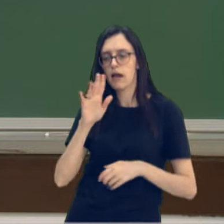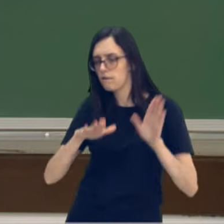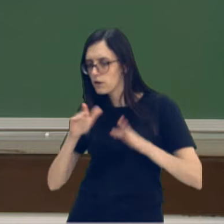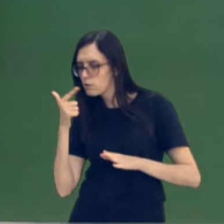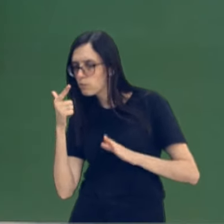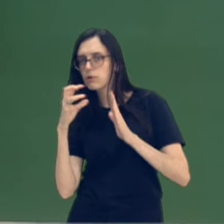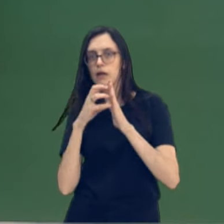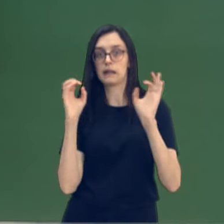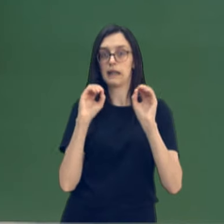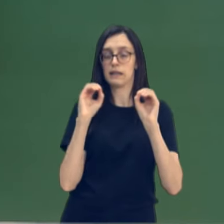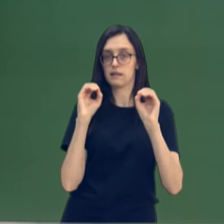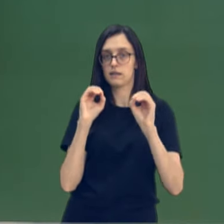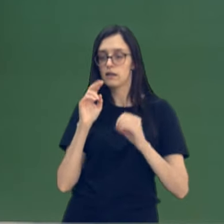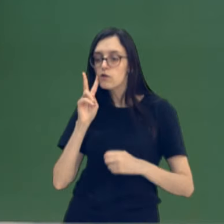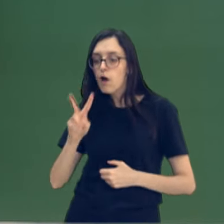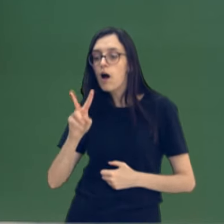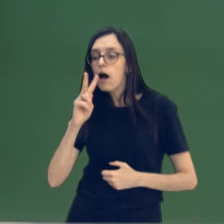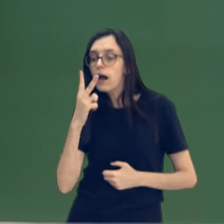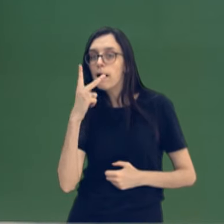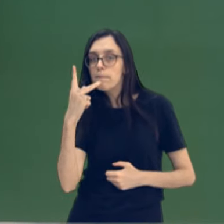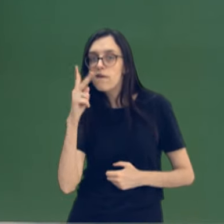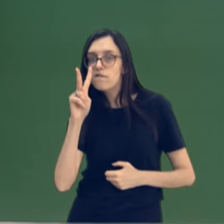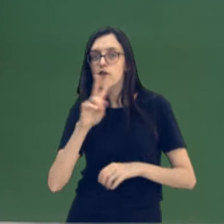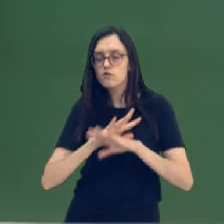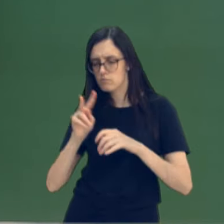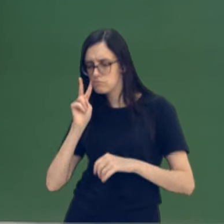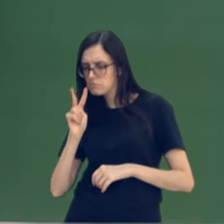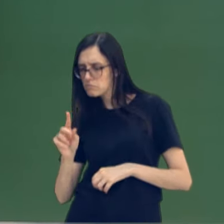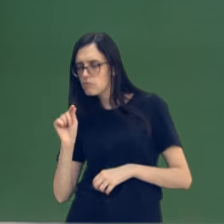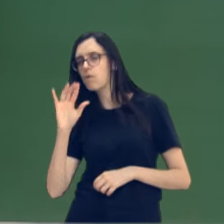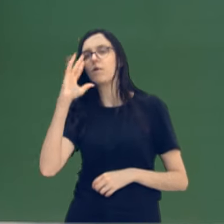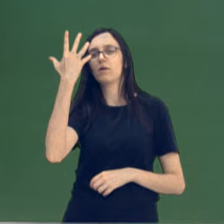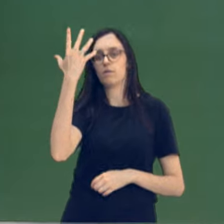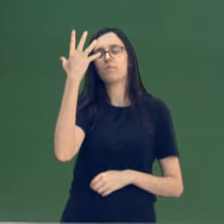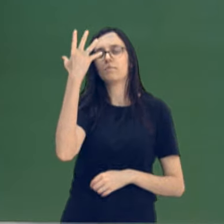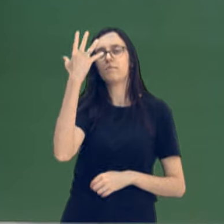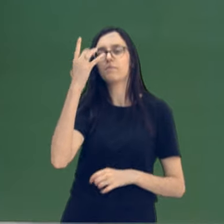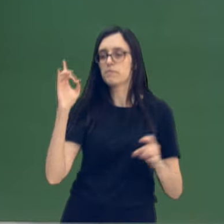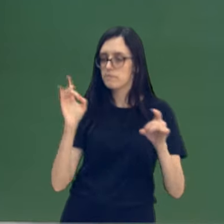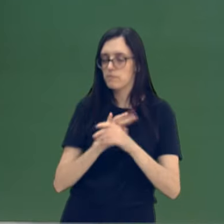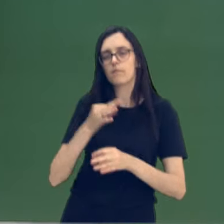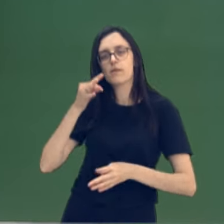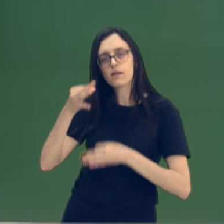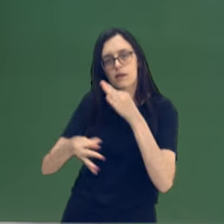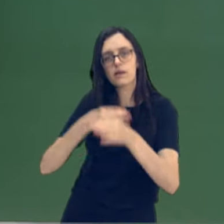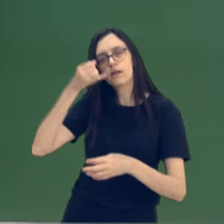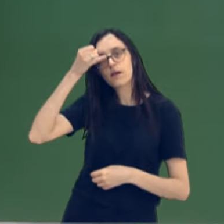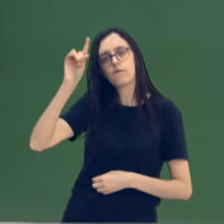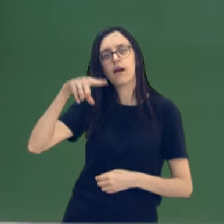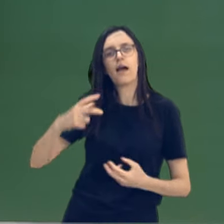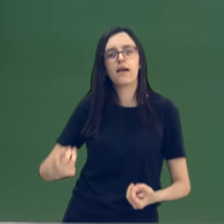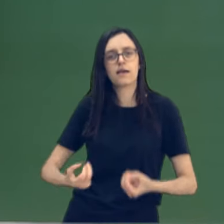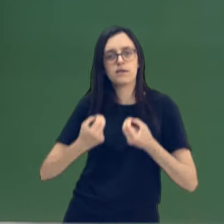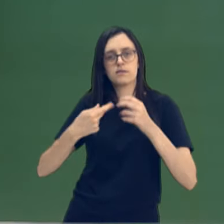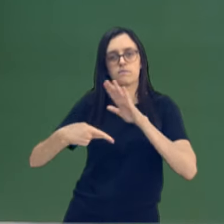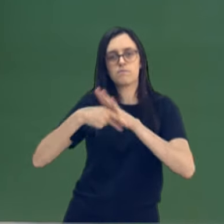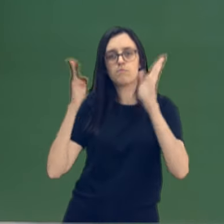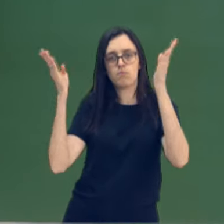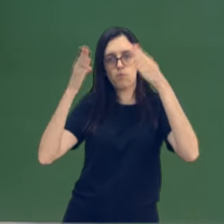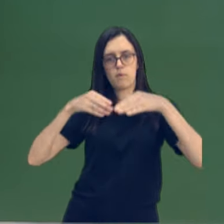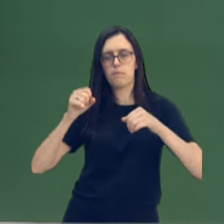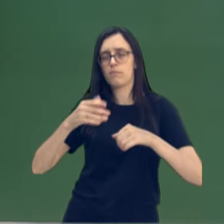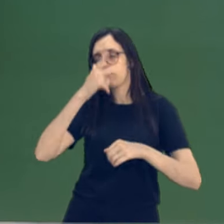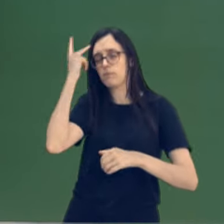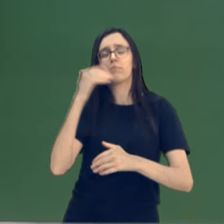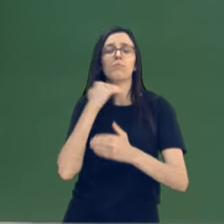HIV. O HPV, só vendo o efeito que ele causa. E aí passa-se para um tratamento para prevenir um câncer de colo de útero que mata um monte